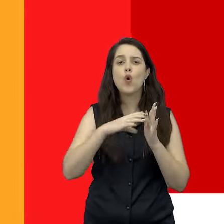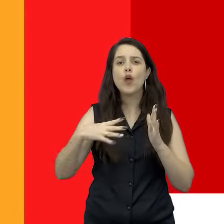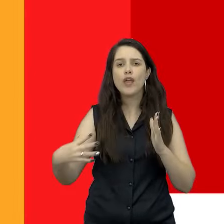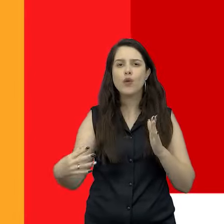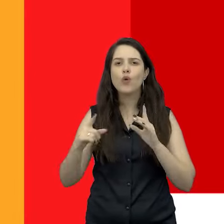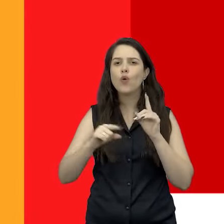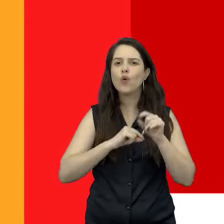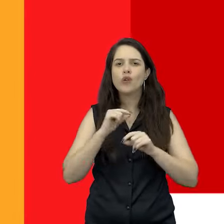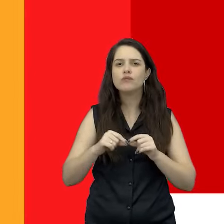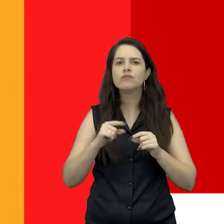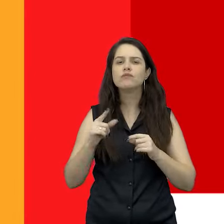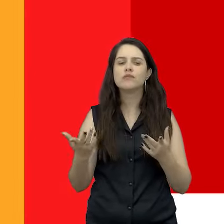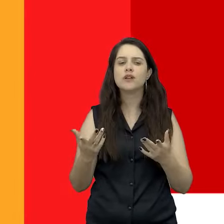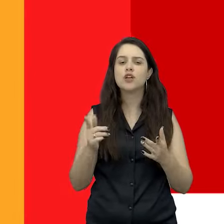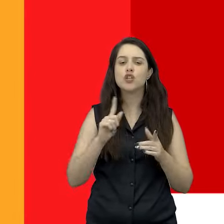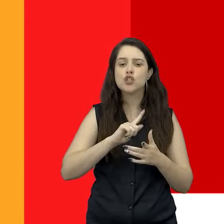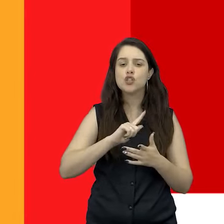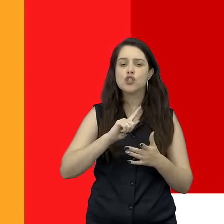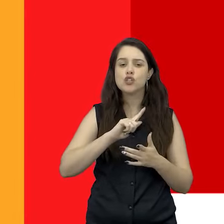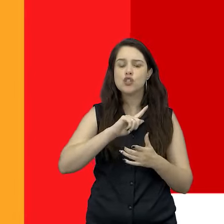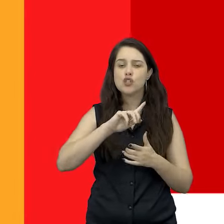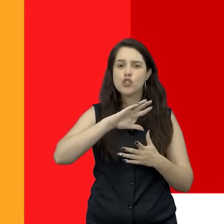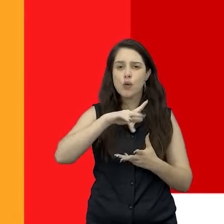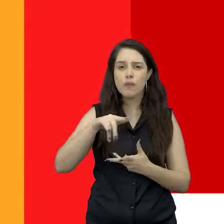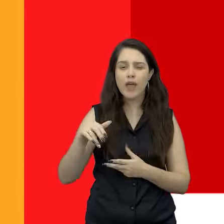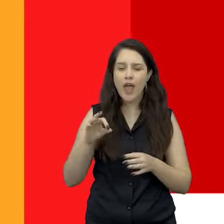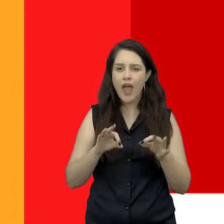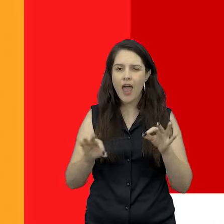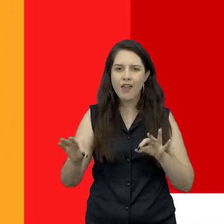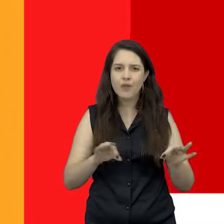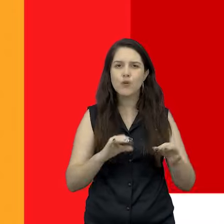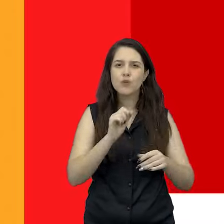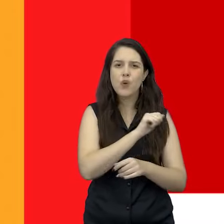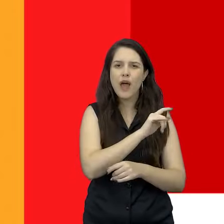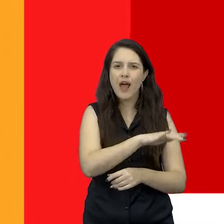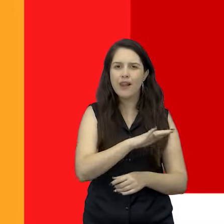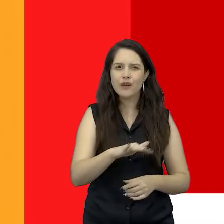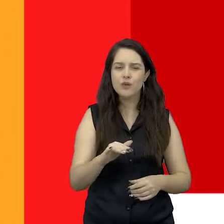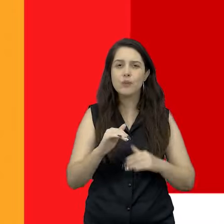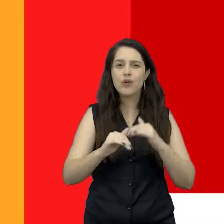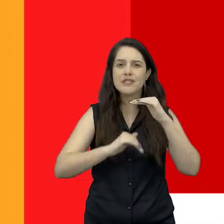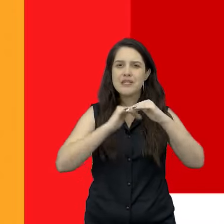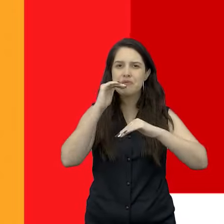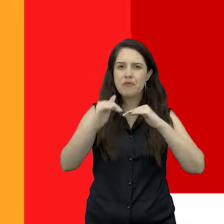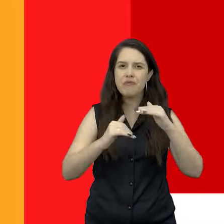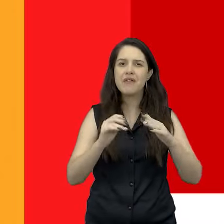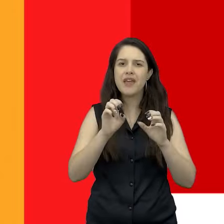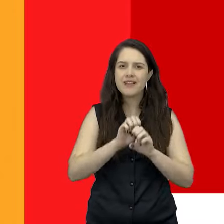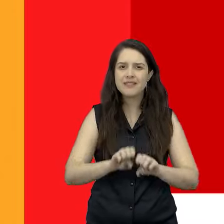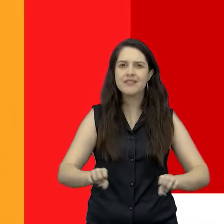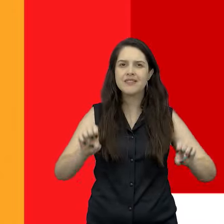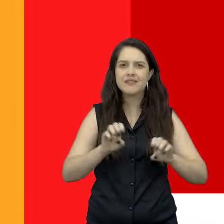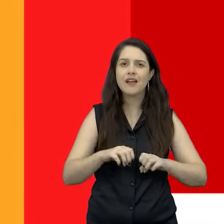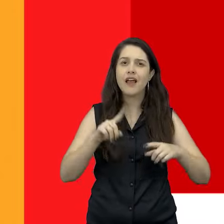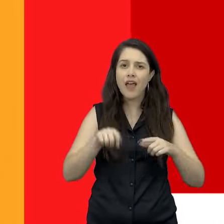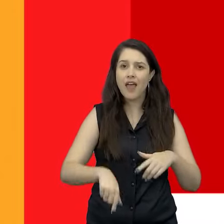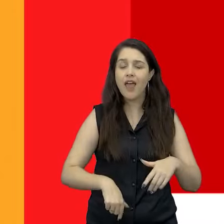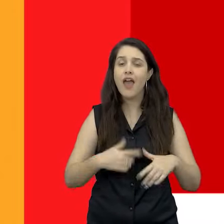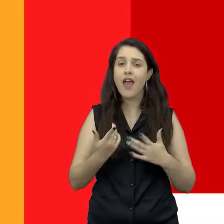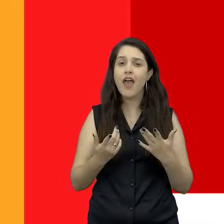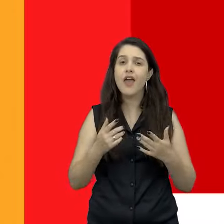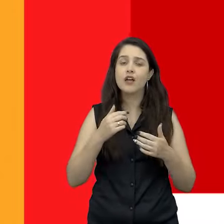paulista? Será que o método que está lá, que eu vou ensinar para o meu aluno, eu vou desenvolver a habilidade essencial? Será que essa habilidade